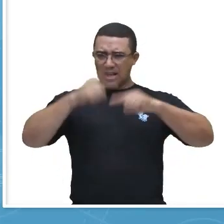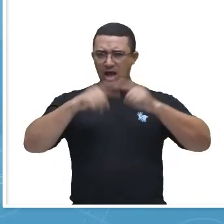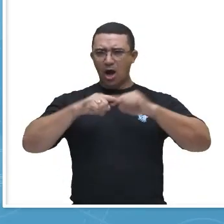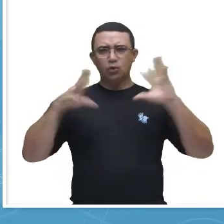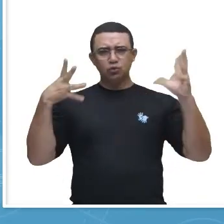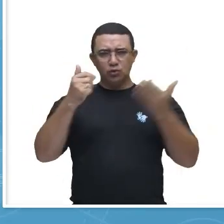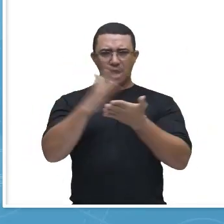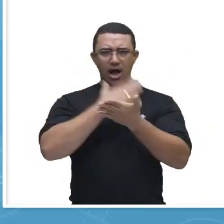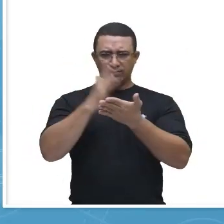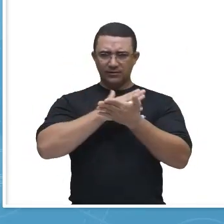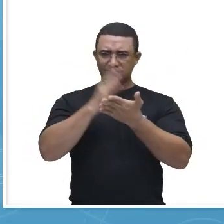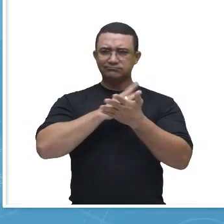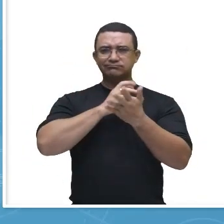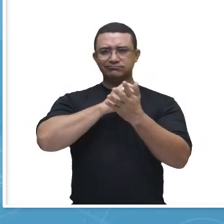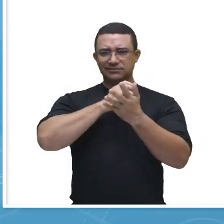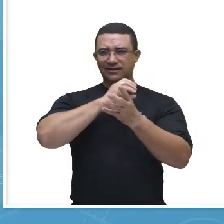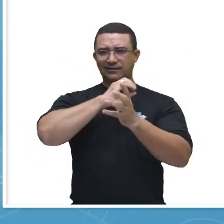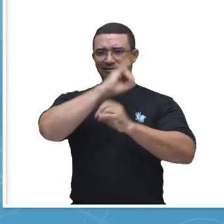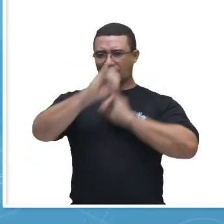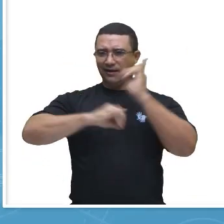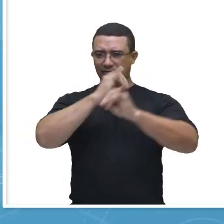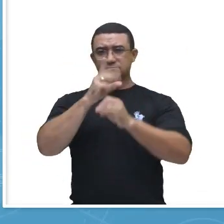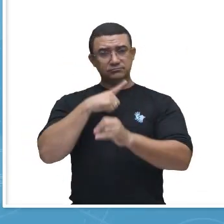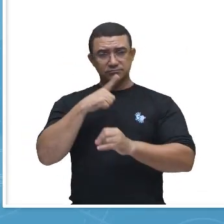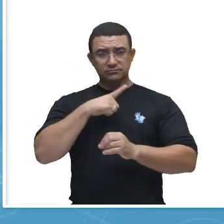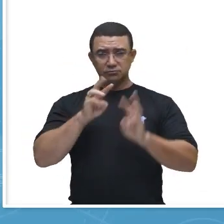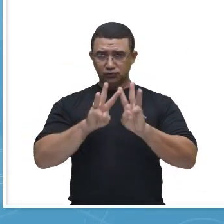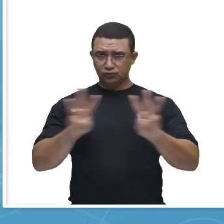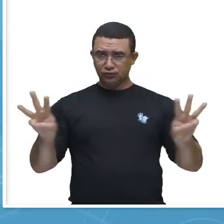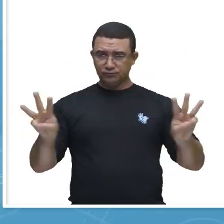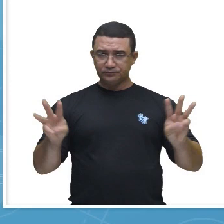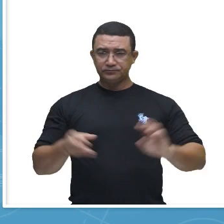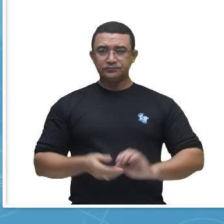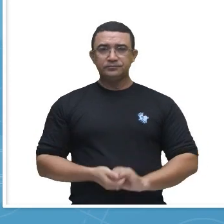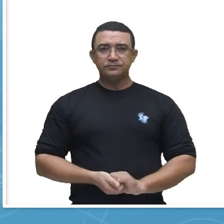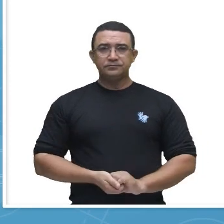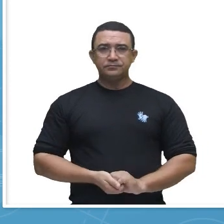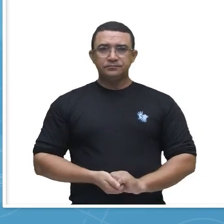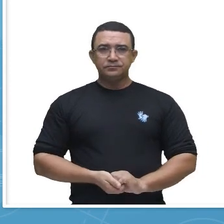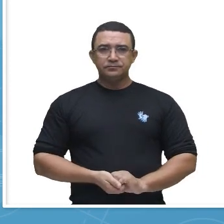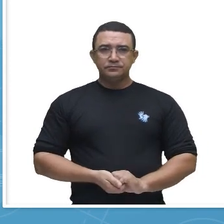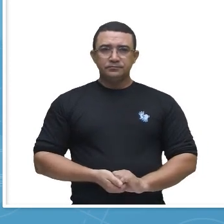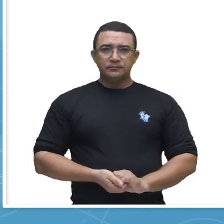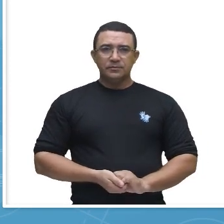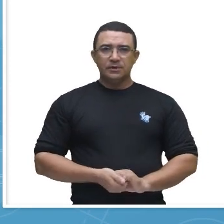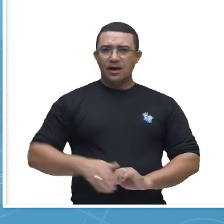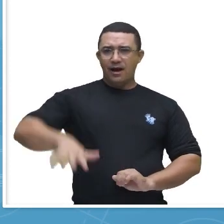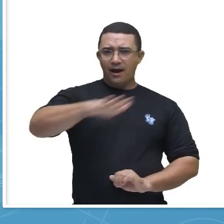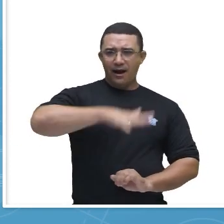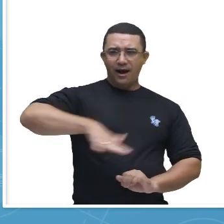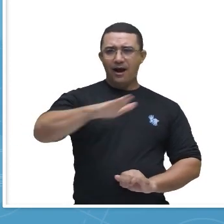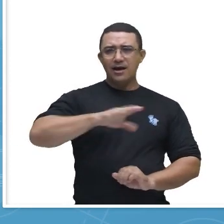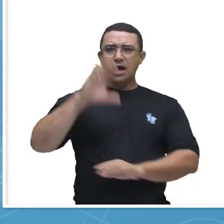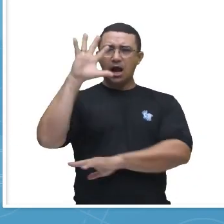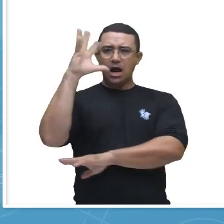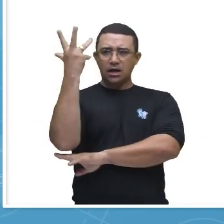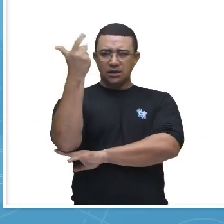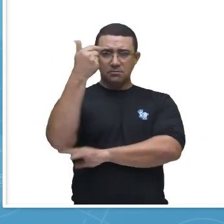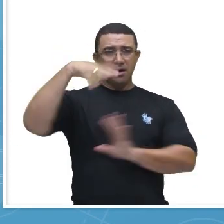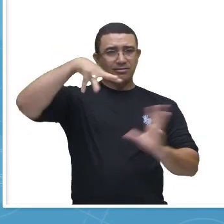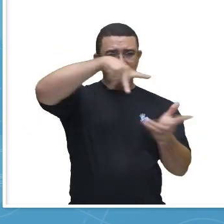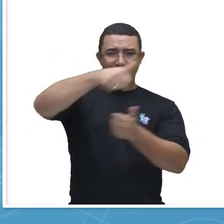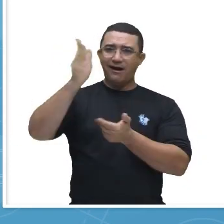caderno digital. Vamos lá? Então, na terceira questão. As zonas climáticas da Terra